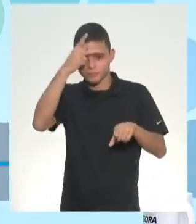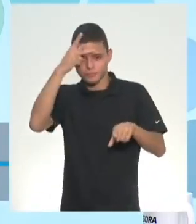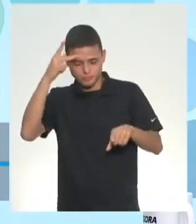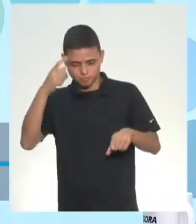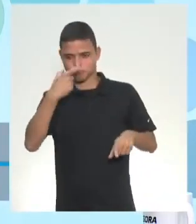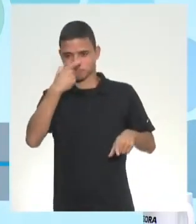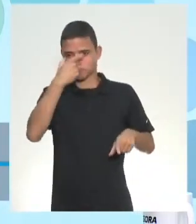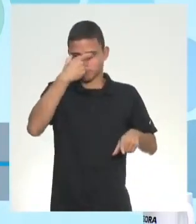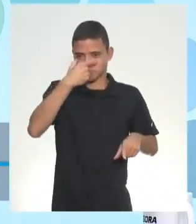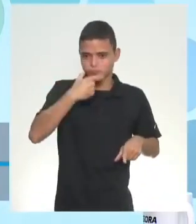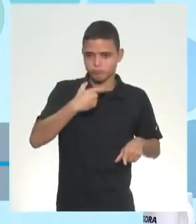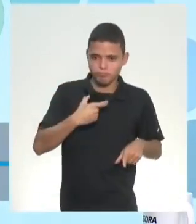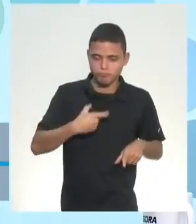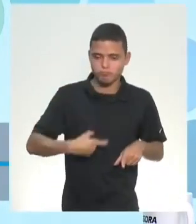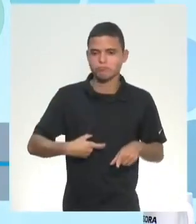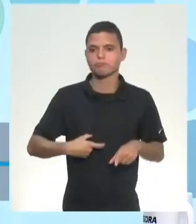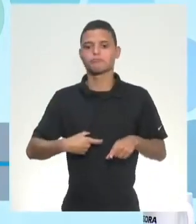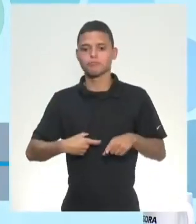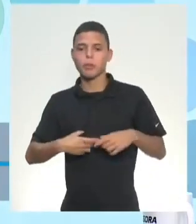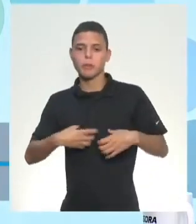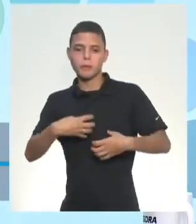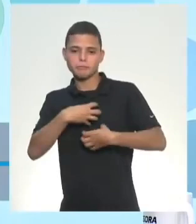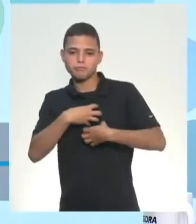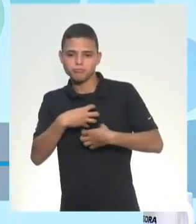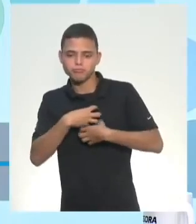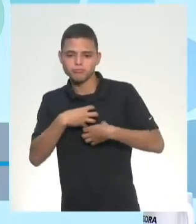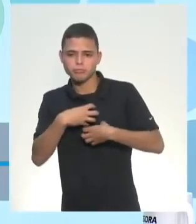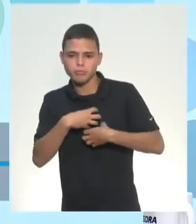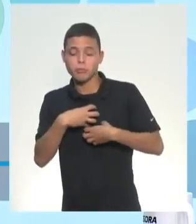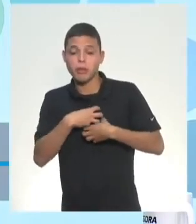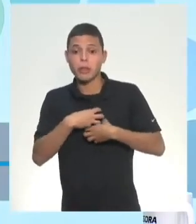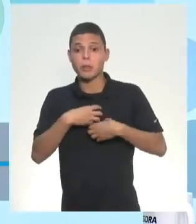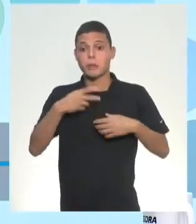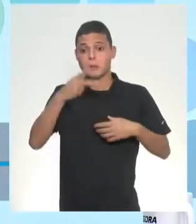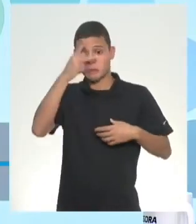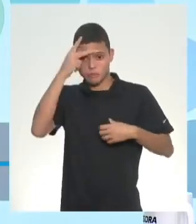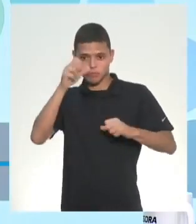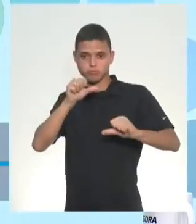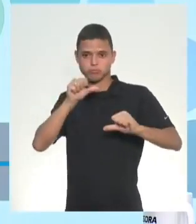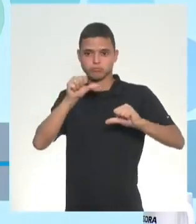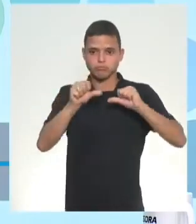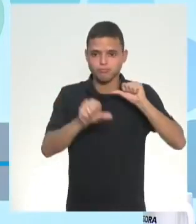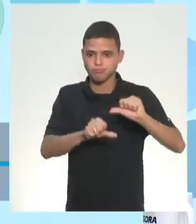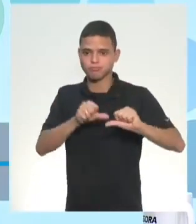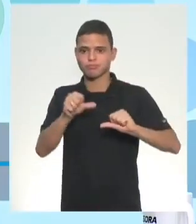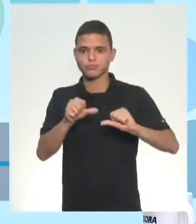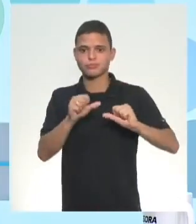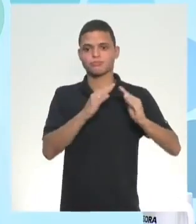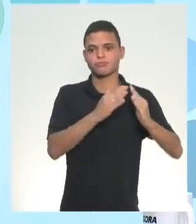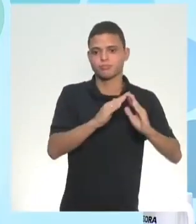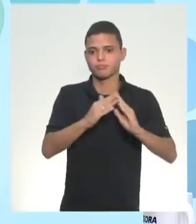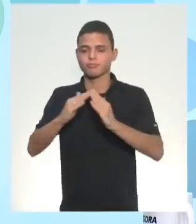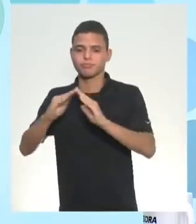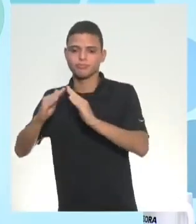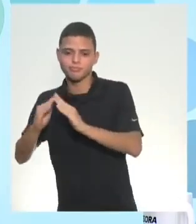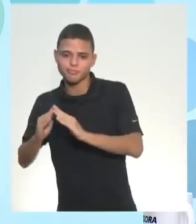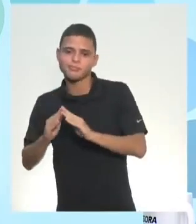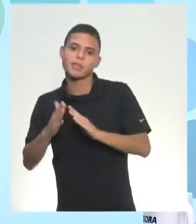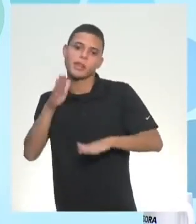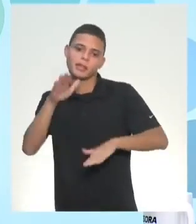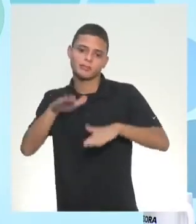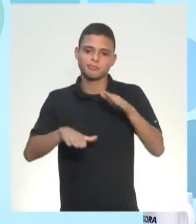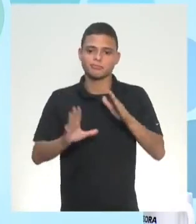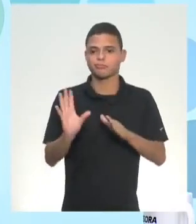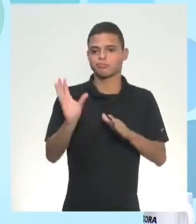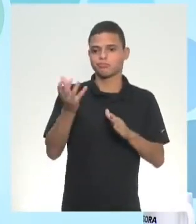outra pessoa, né? Ela mudava totalmente, ela mudava de vida ali, e sempre para pior, né? Então, a gente já falou um